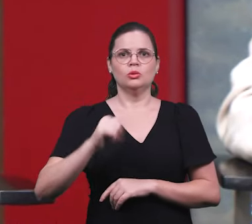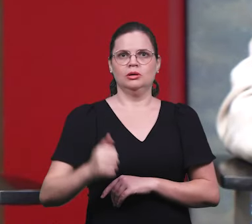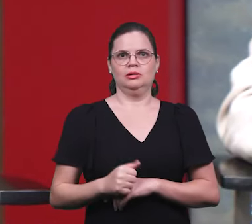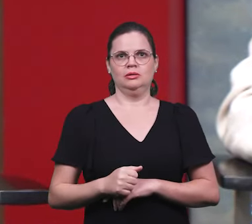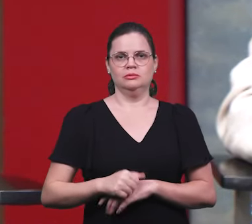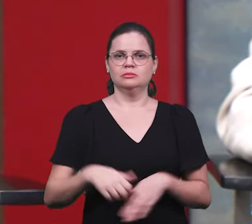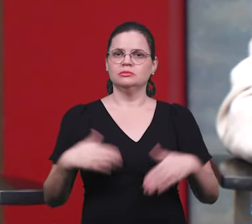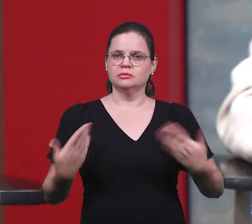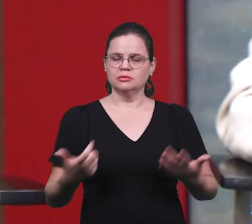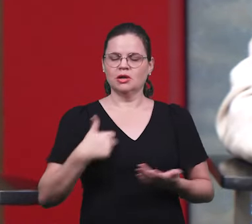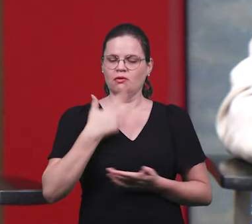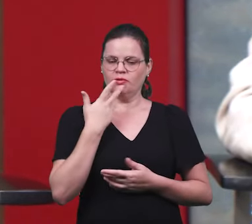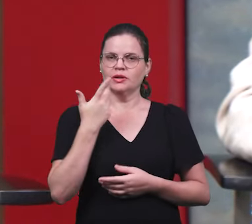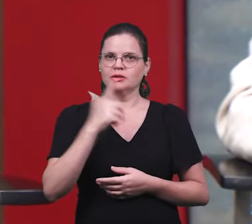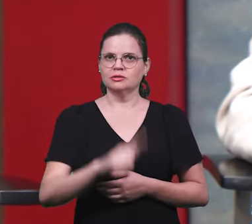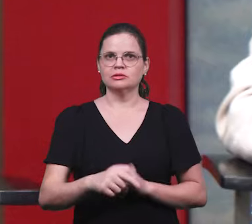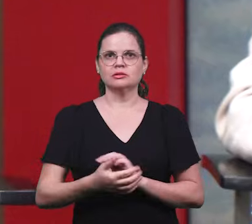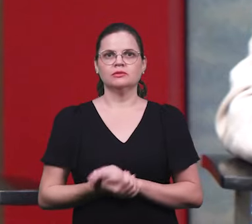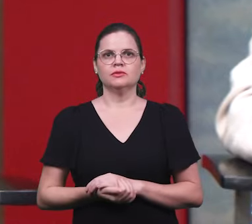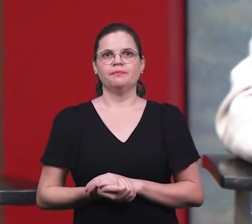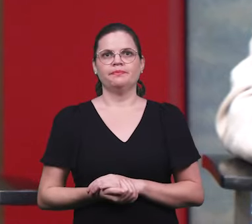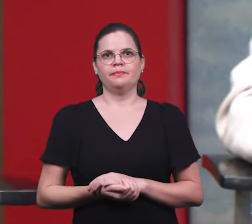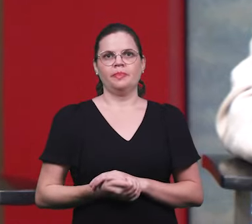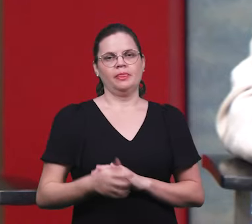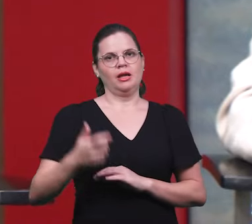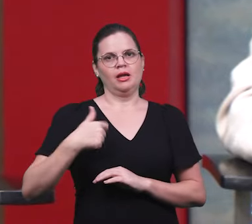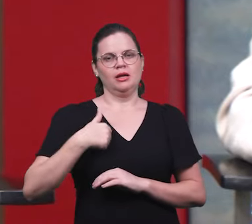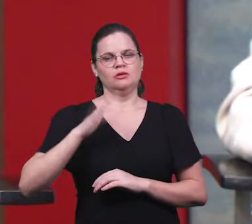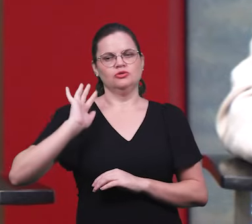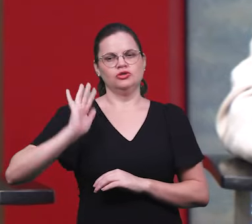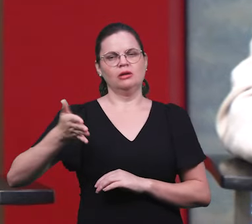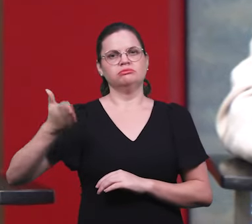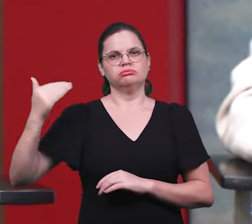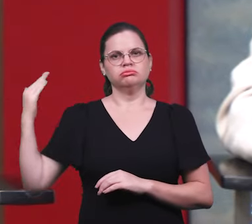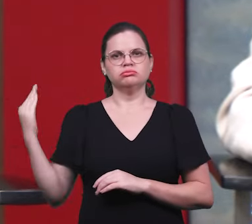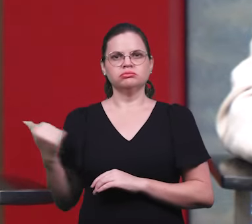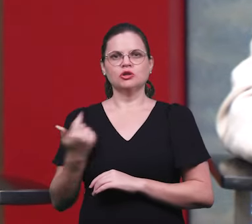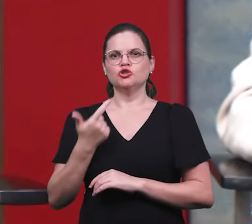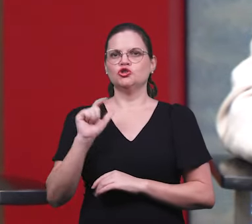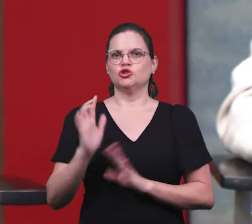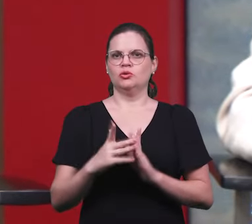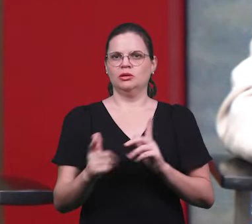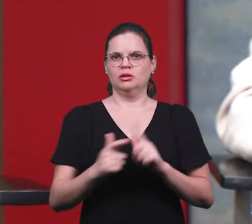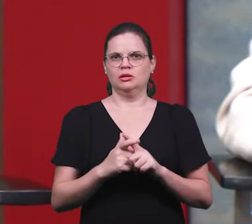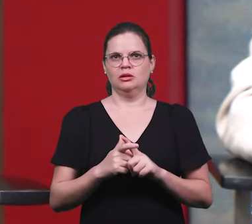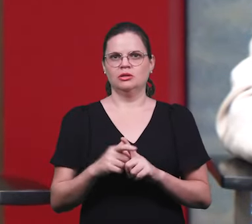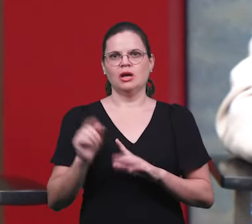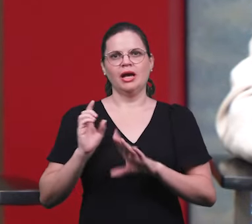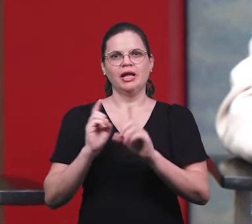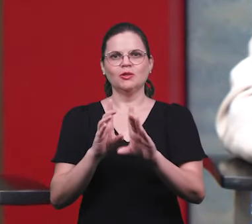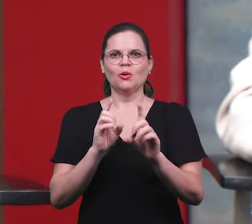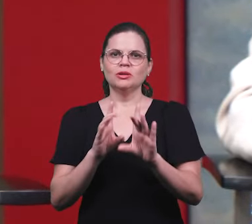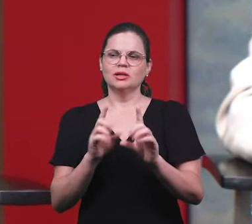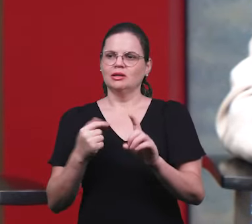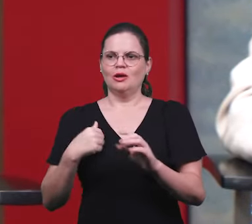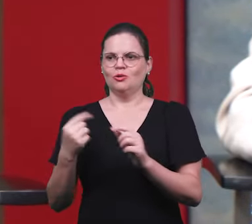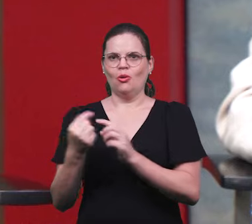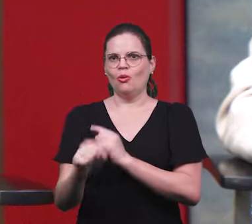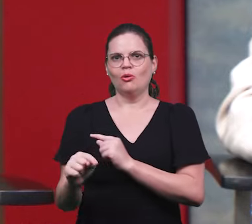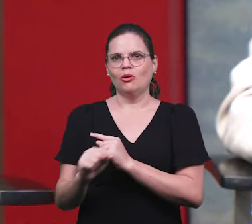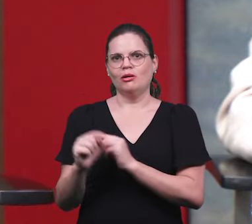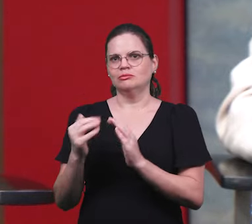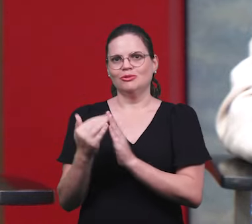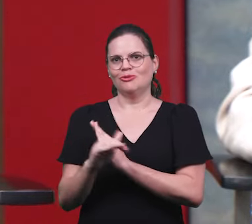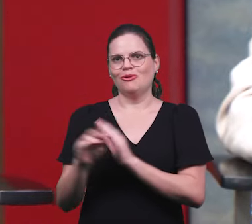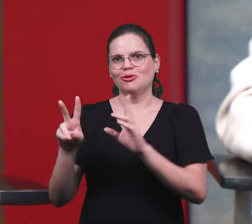eu vou repetir aqui, é eu dizer, não, eu fui de uma determinada denominação e tal doutrina, eu saí de lá por não concordar com